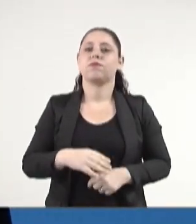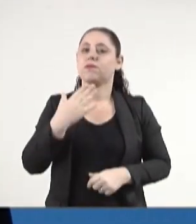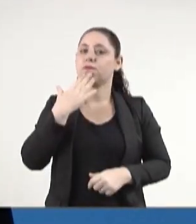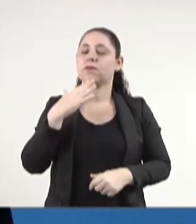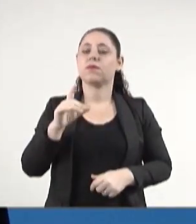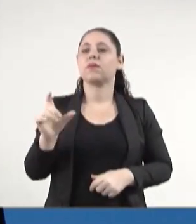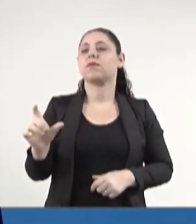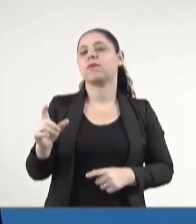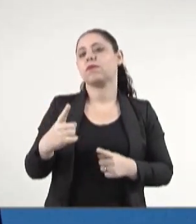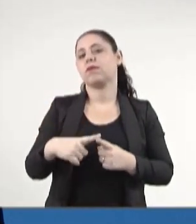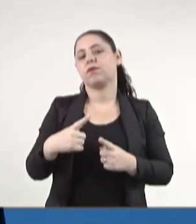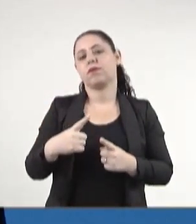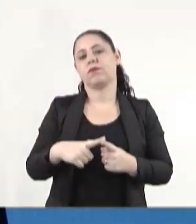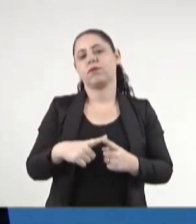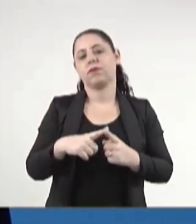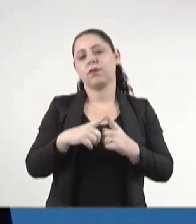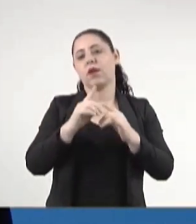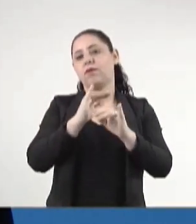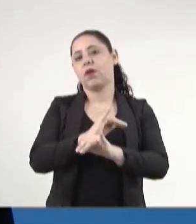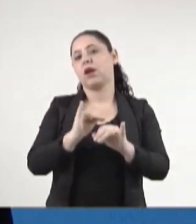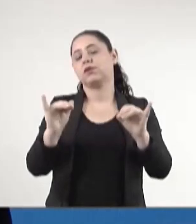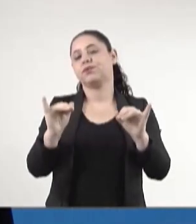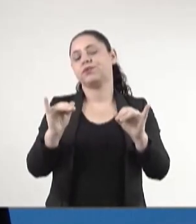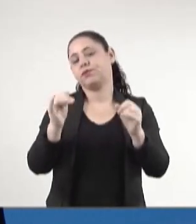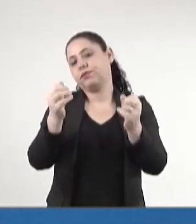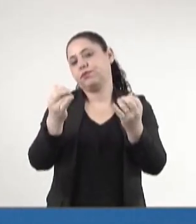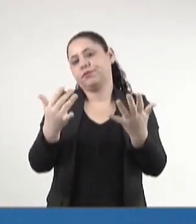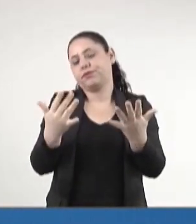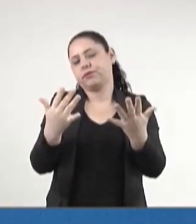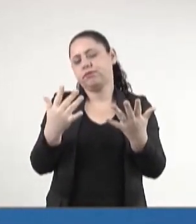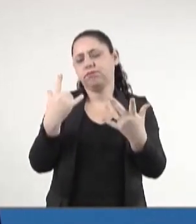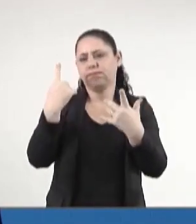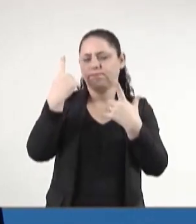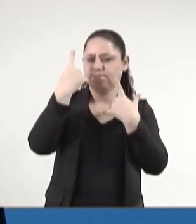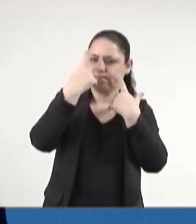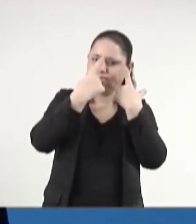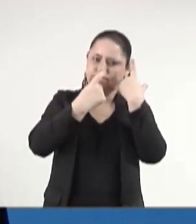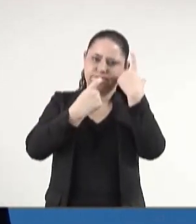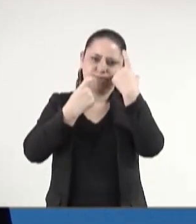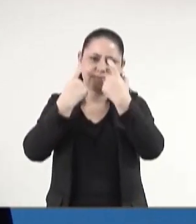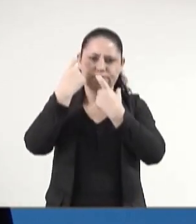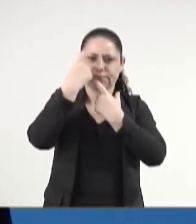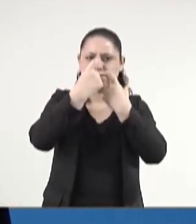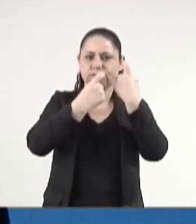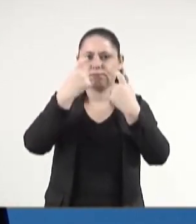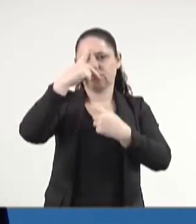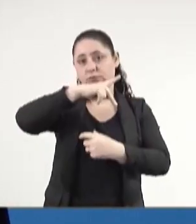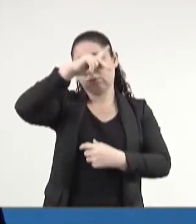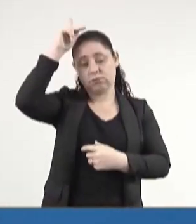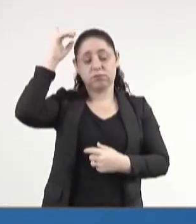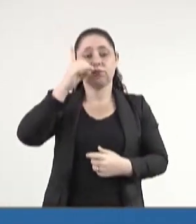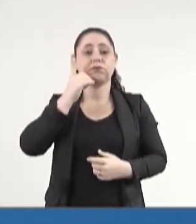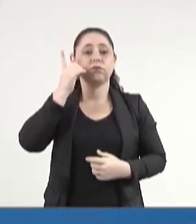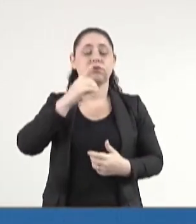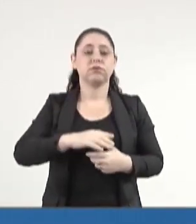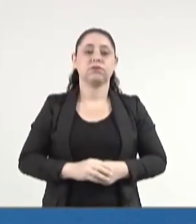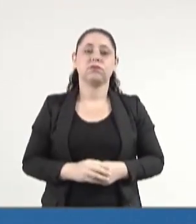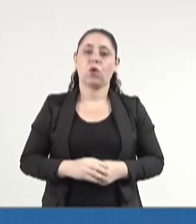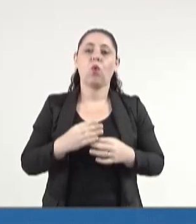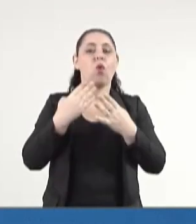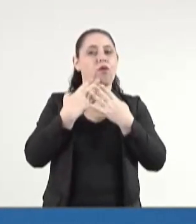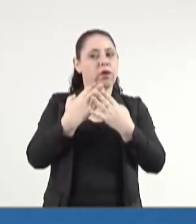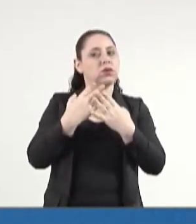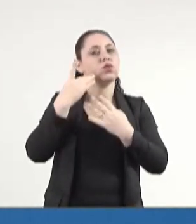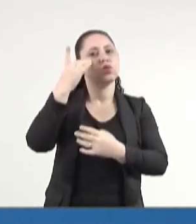Pedi pela ordem, senhor presidente, para socializar, senhor presidente, uma grande preocupação, deputado Paulo Correia. Confesso que